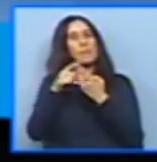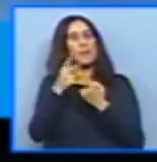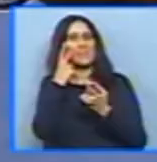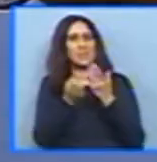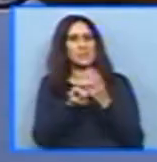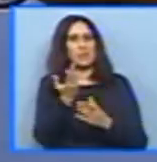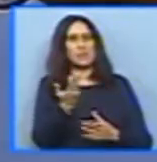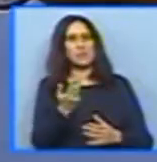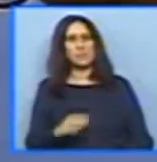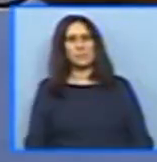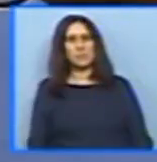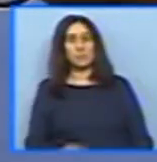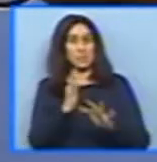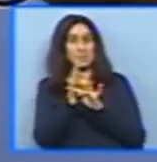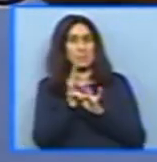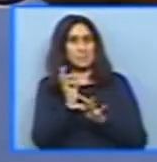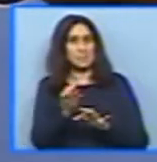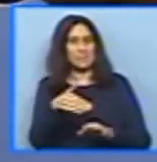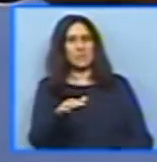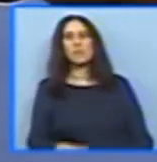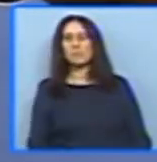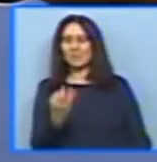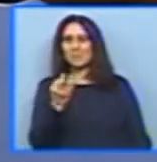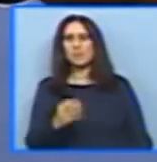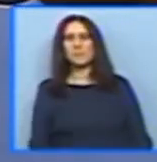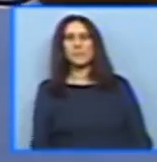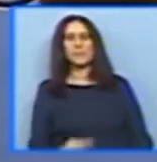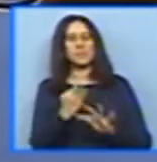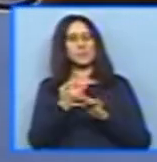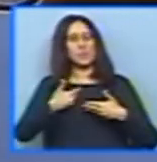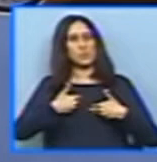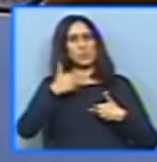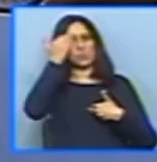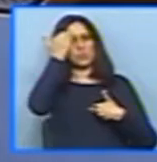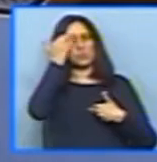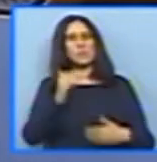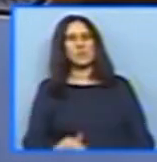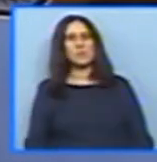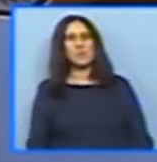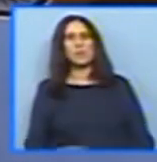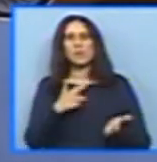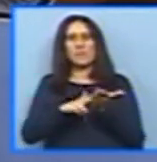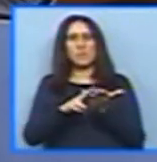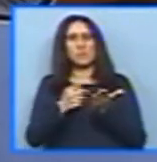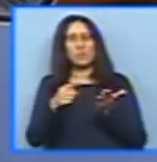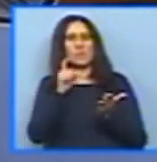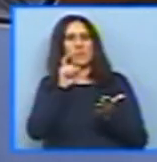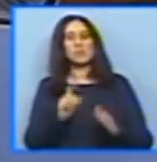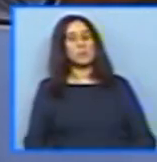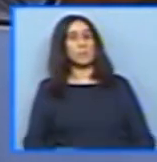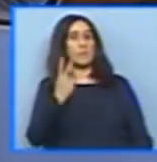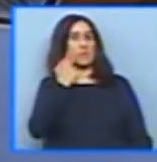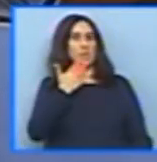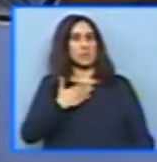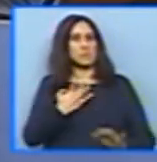importante celebrá-lo, como acontece neste momento. Exatamente. A celebração ajuda a tomar consciência disso. De uma verdade a defender. Celebrá-lo para transformar em vida, para potenciar